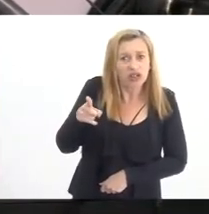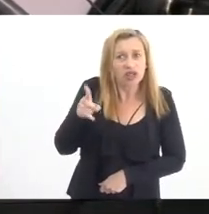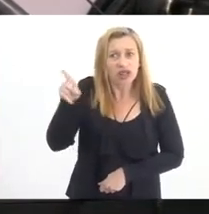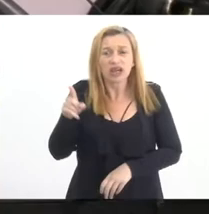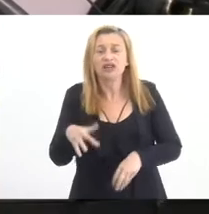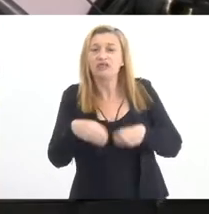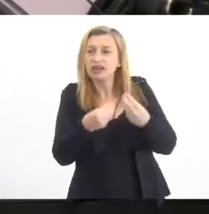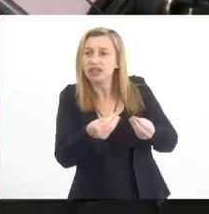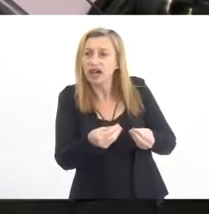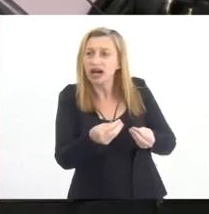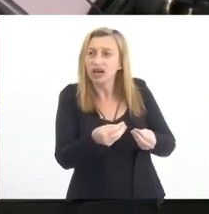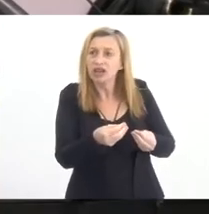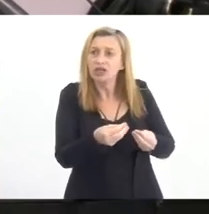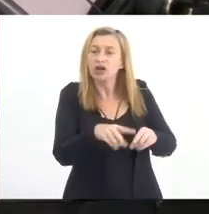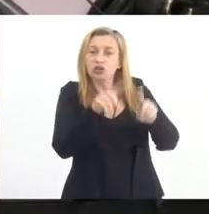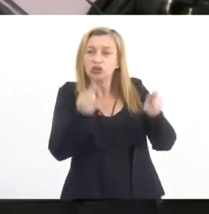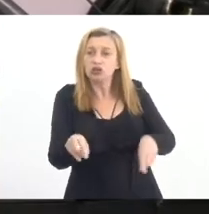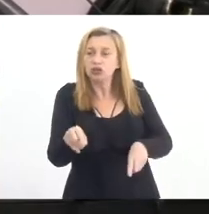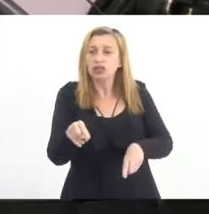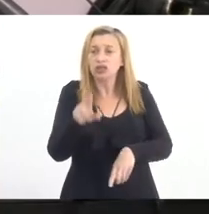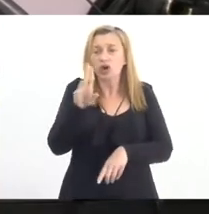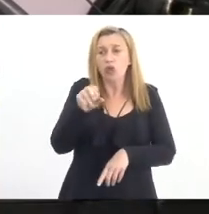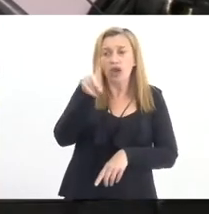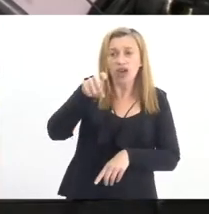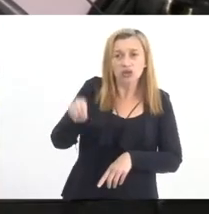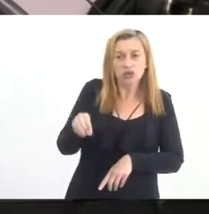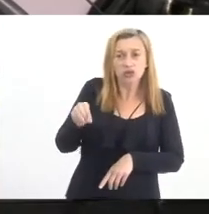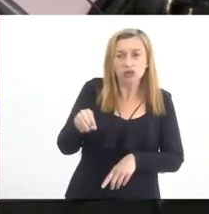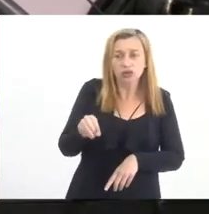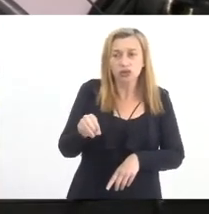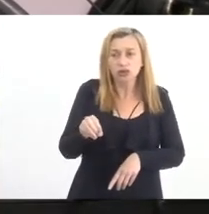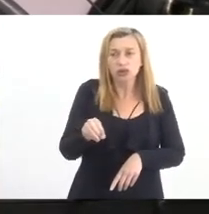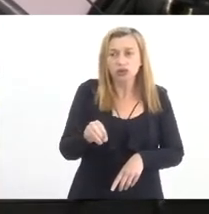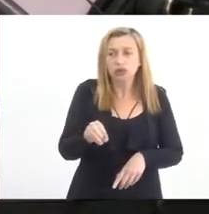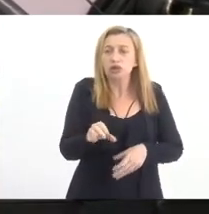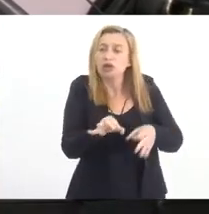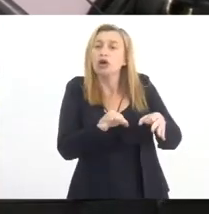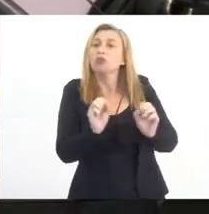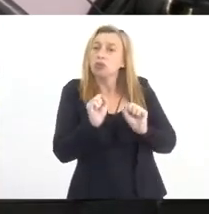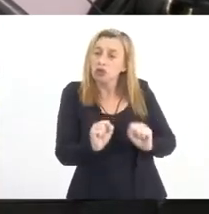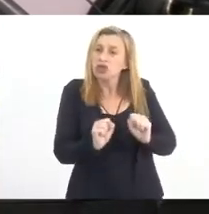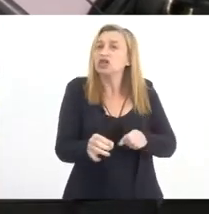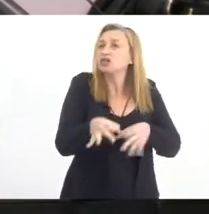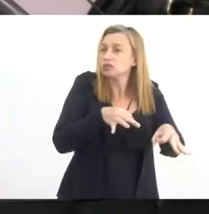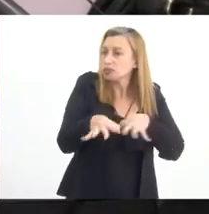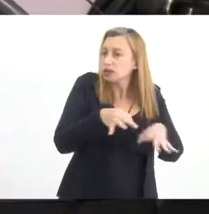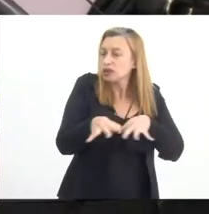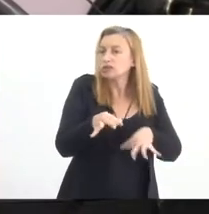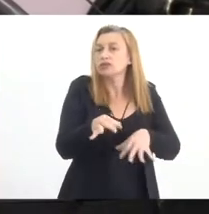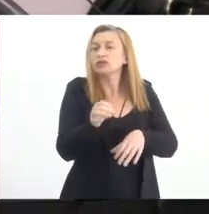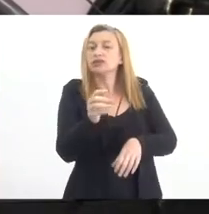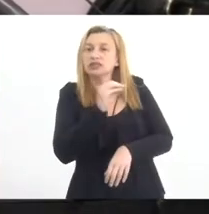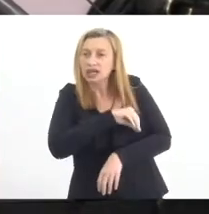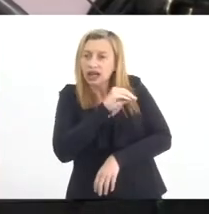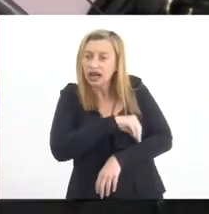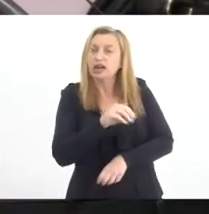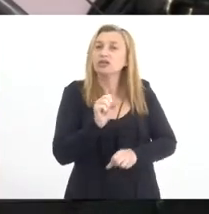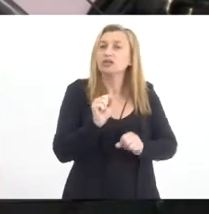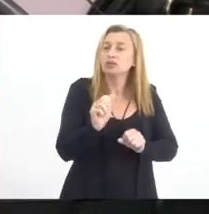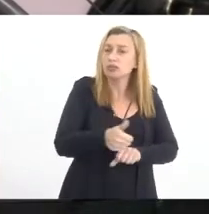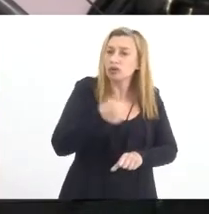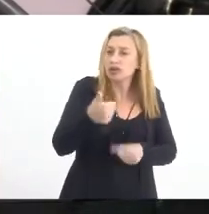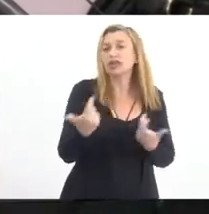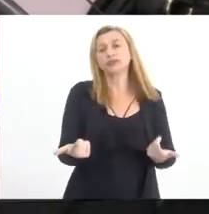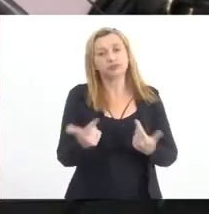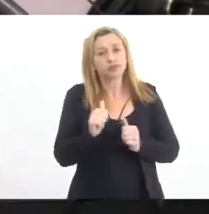aos funcionários da UESO, aos professores, o direito de ter um plano de cargos e salários, ter melhoria salarial, poder ter, ser